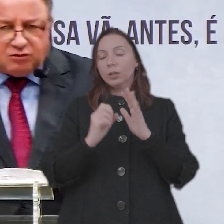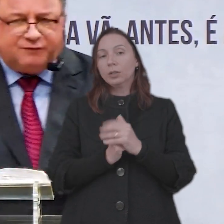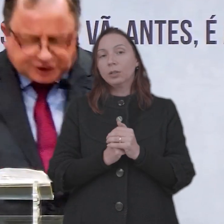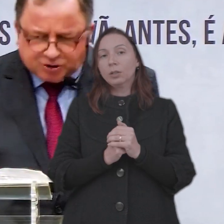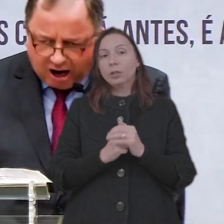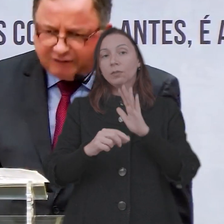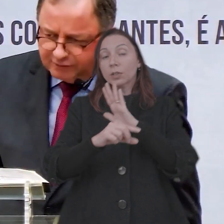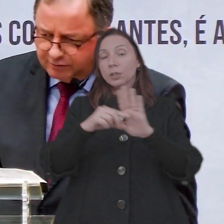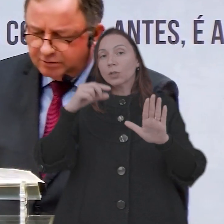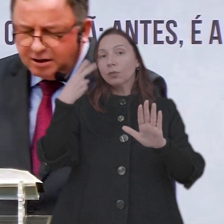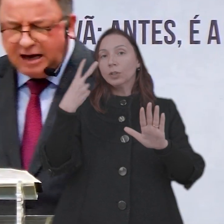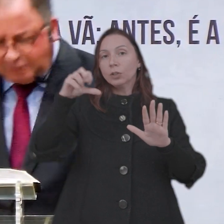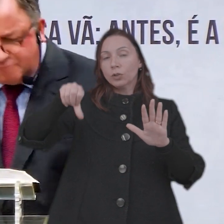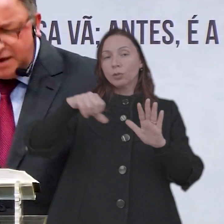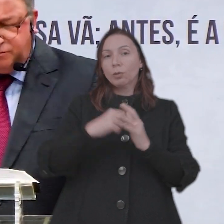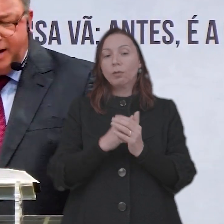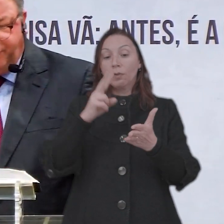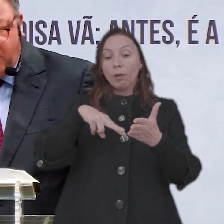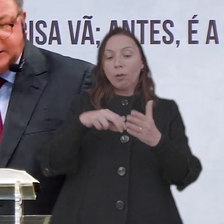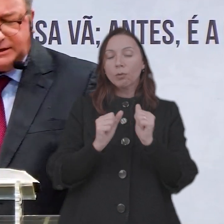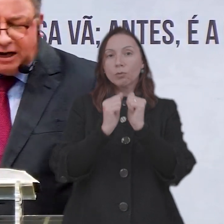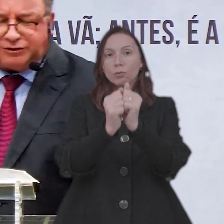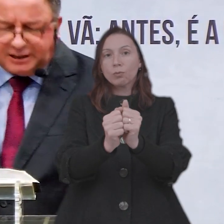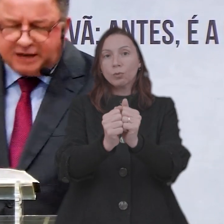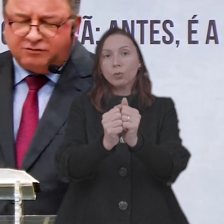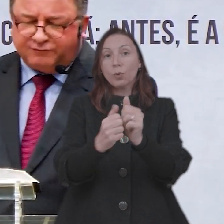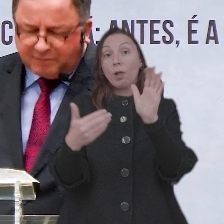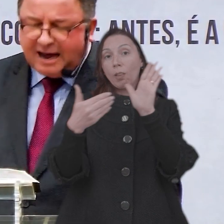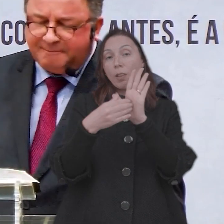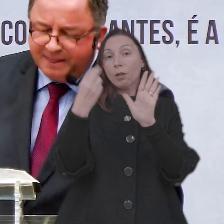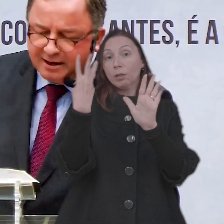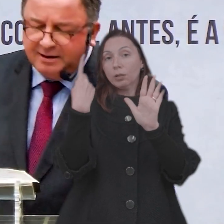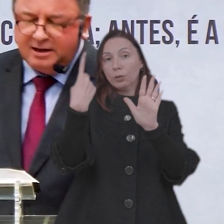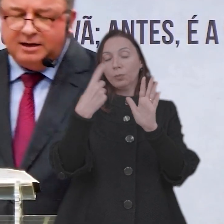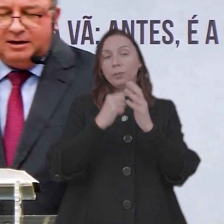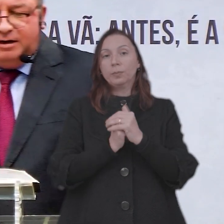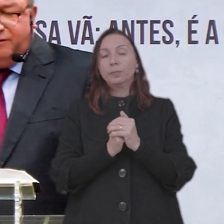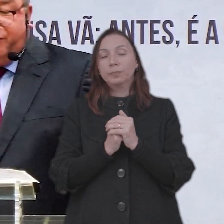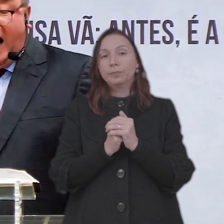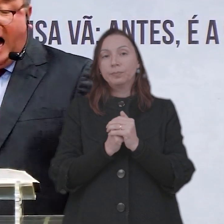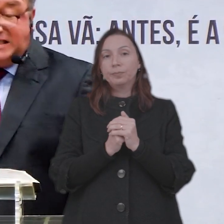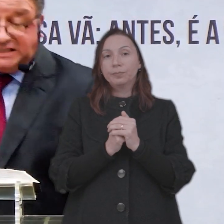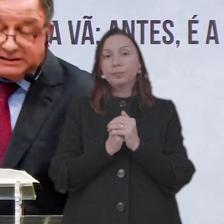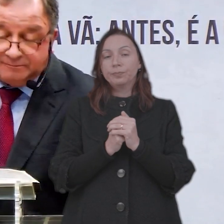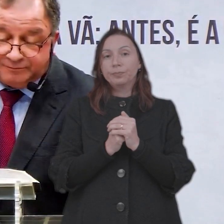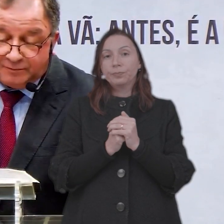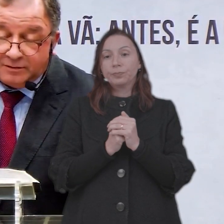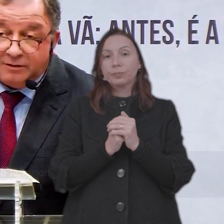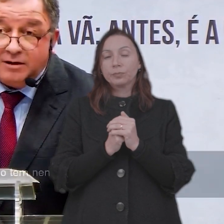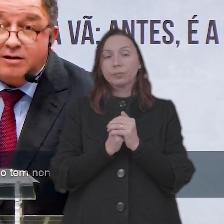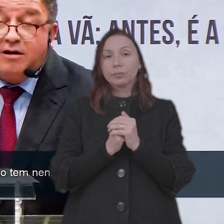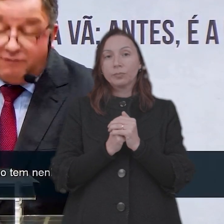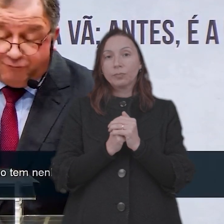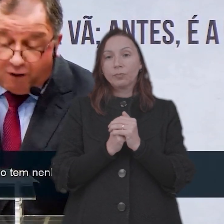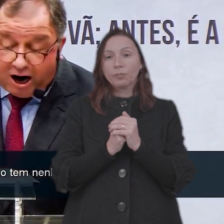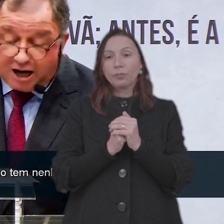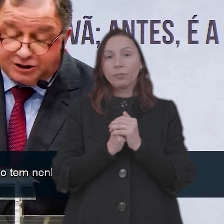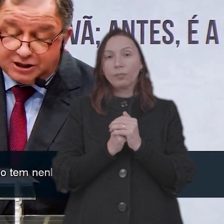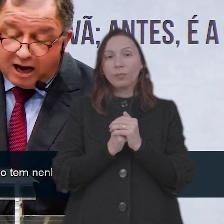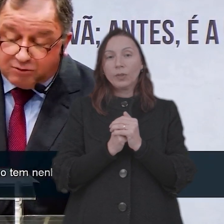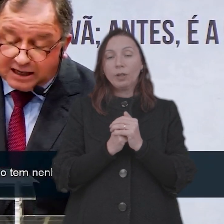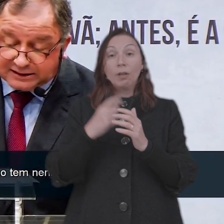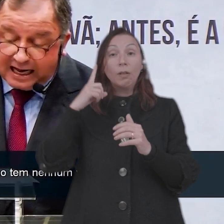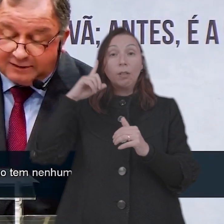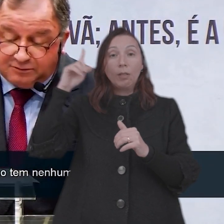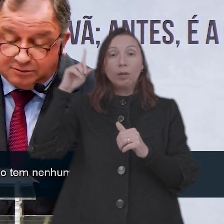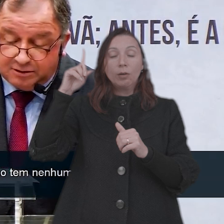versículo 29. Lê comigo, bem forte, até o 31. Vamos lá? faz